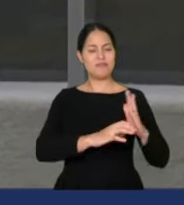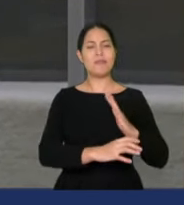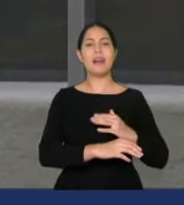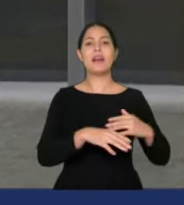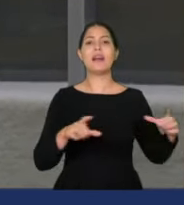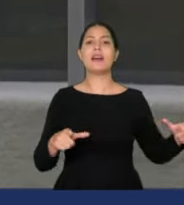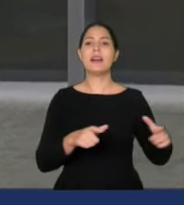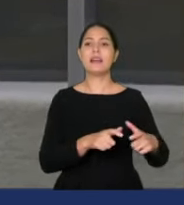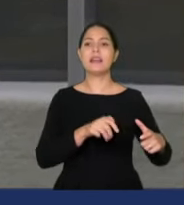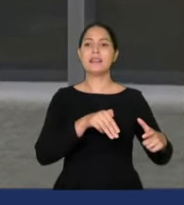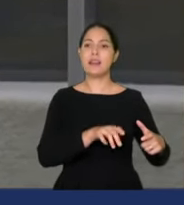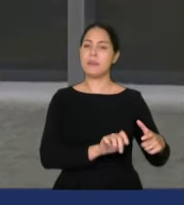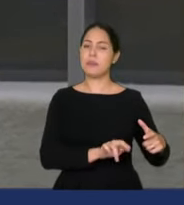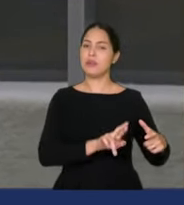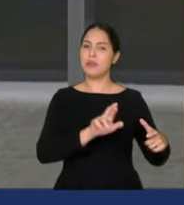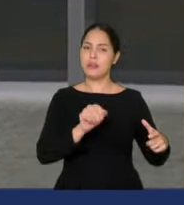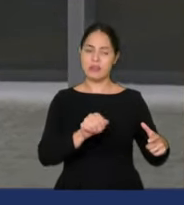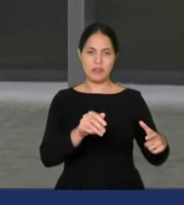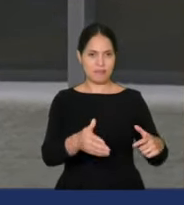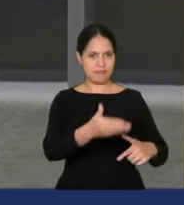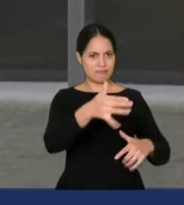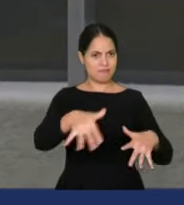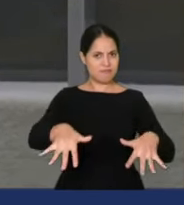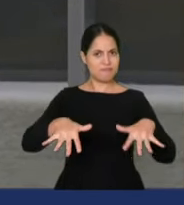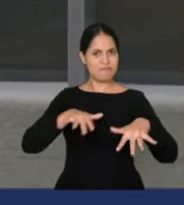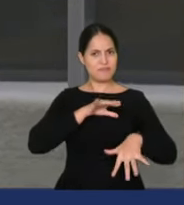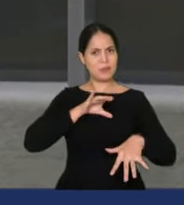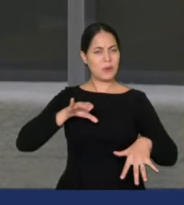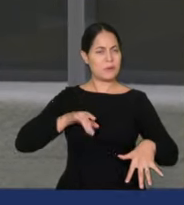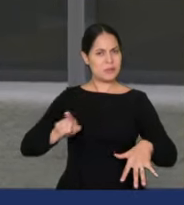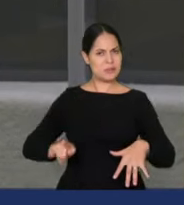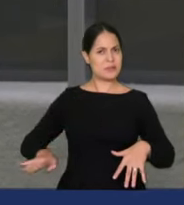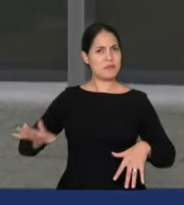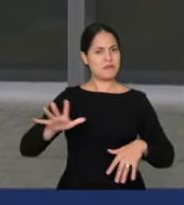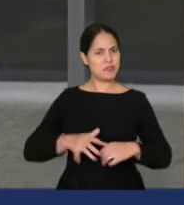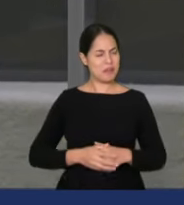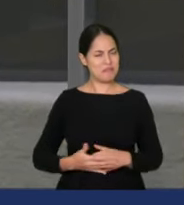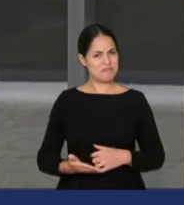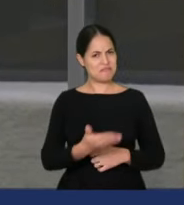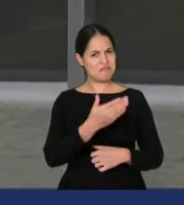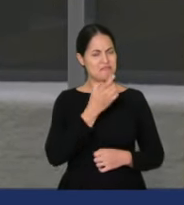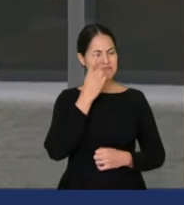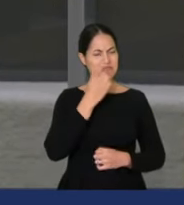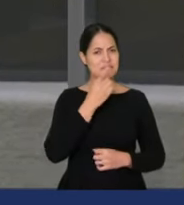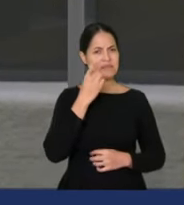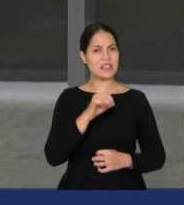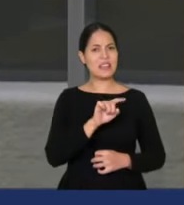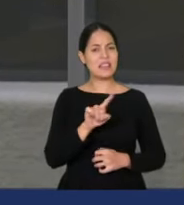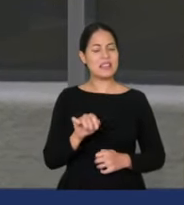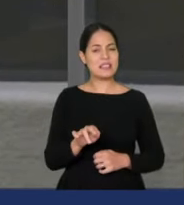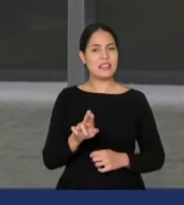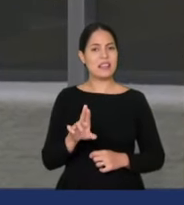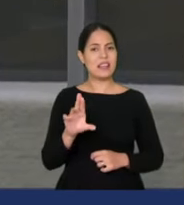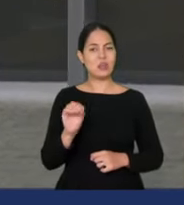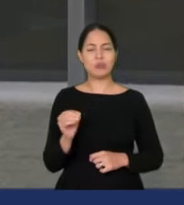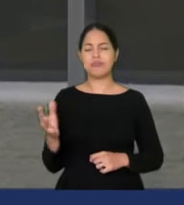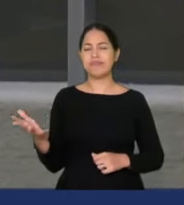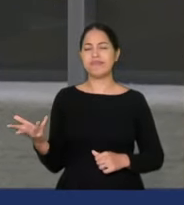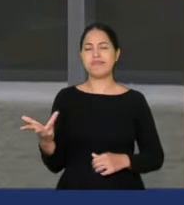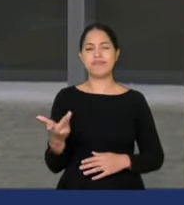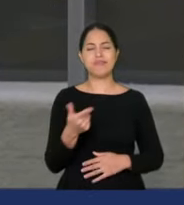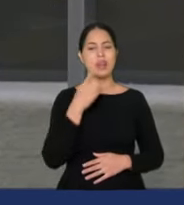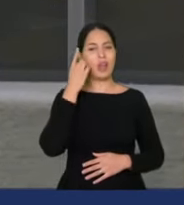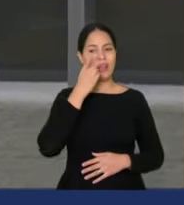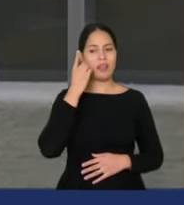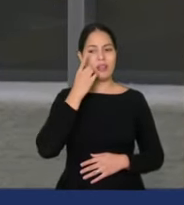de Vossa Excelência. Zé Neto, um deputado com alto desempenho e com uma ação hoje